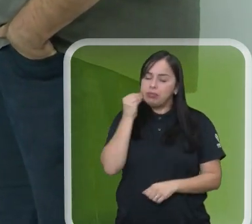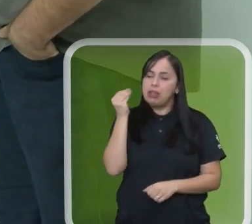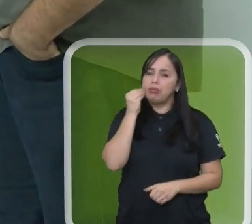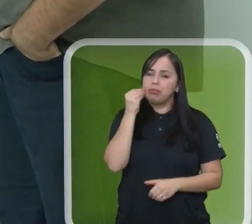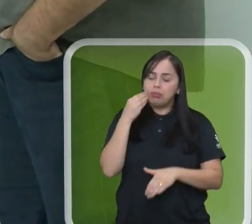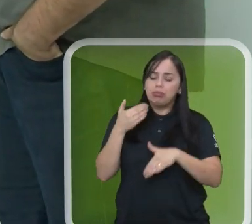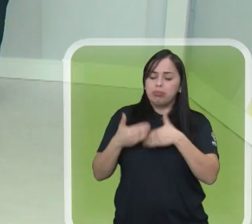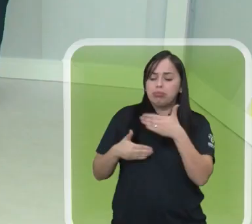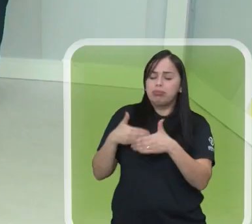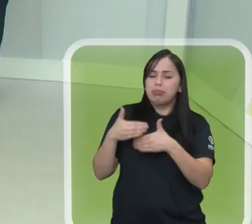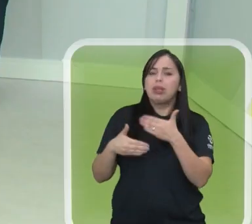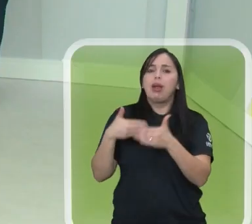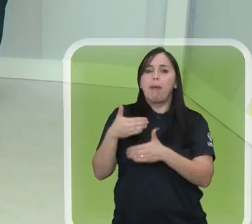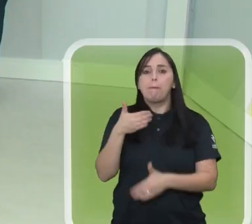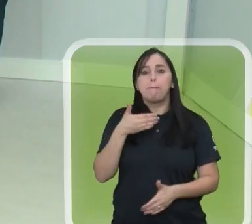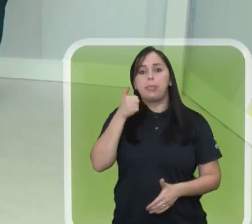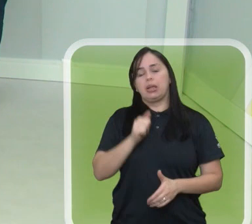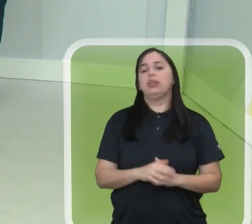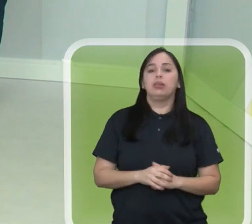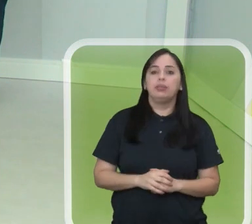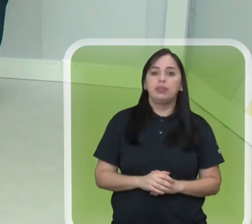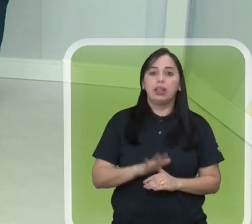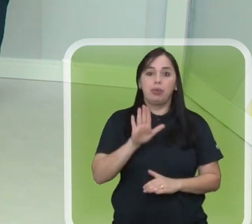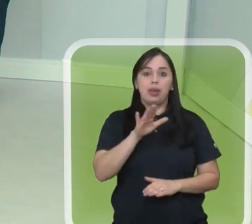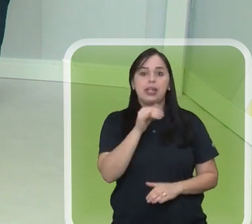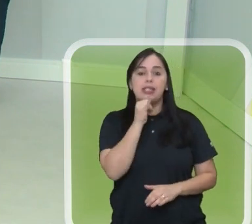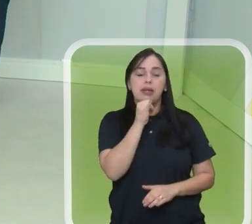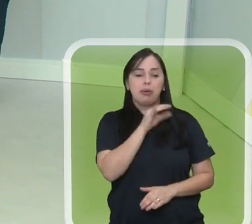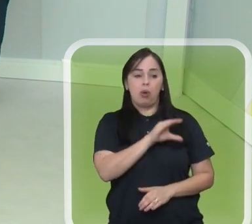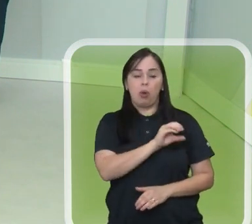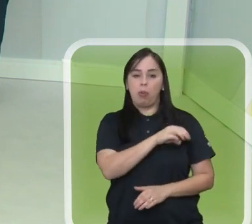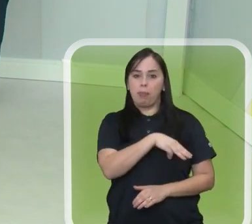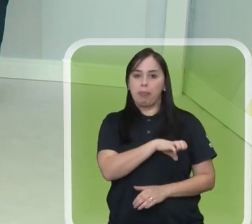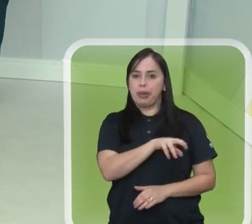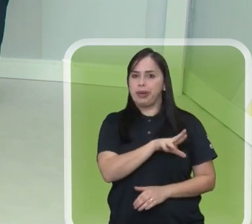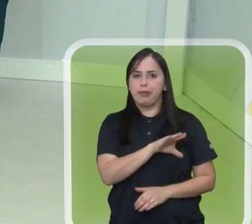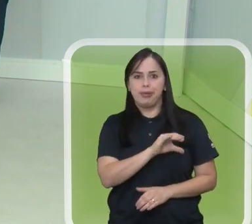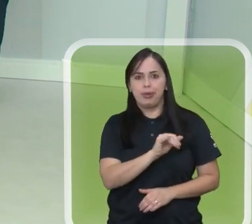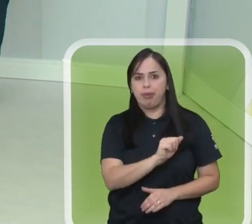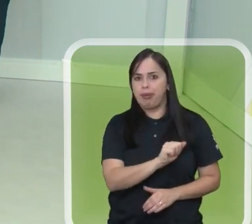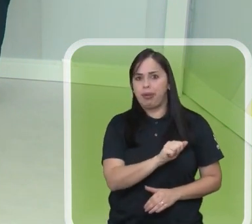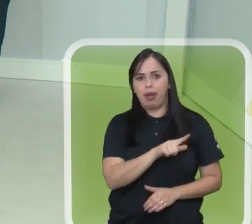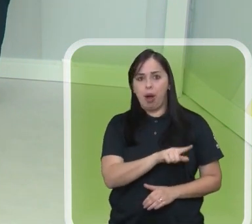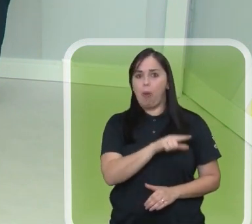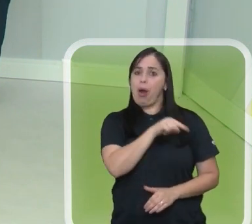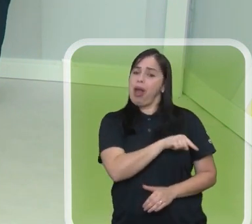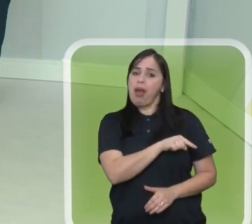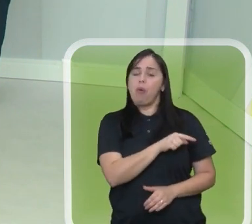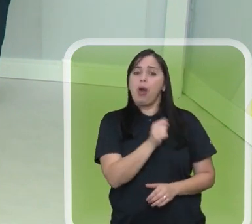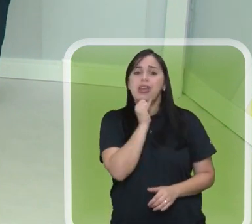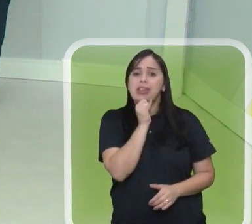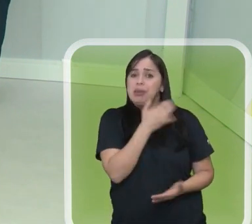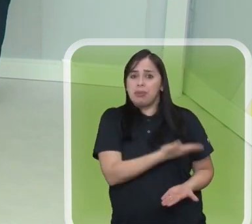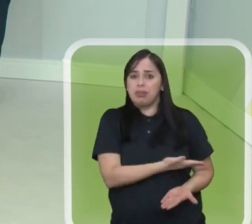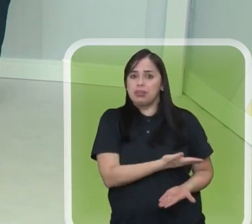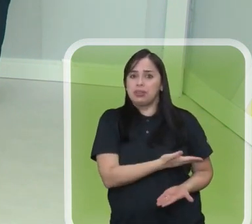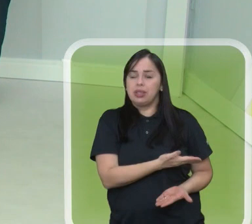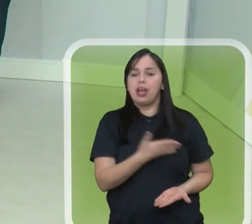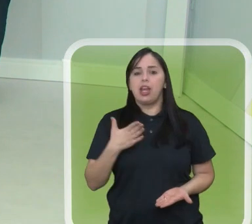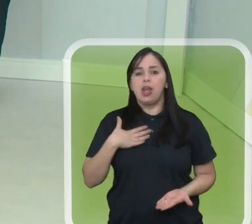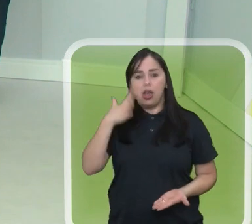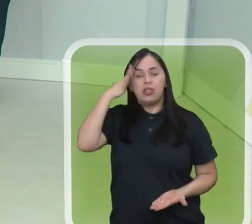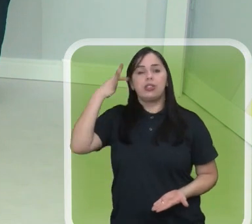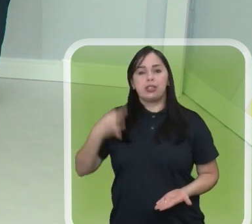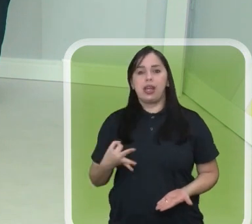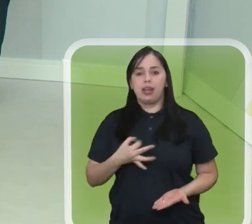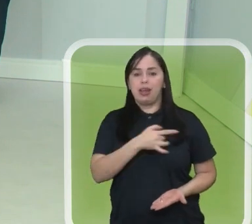não encaixa, não dá certo, né? Você vê o Comercial, por exemplo. O Comercial foi um exemplo nesse campeonato. O Comercial, eu tenho quase certeza que o